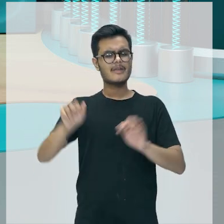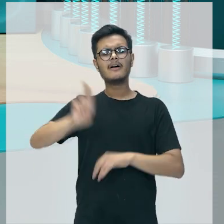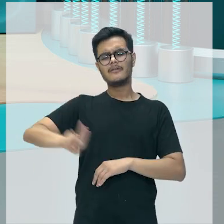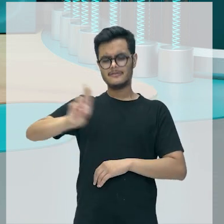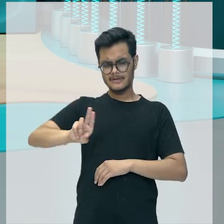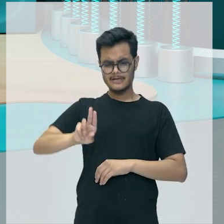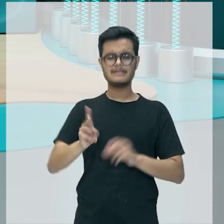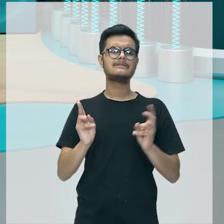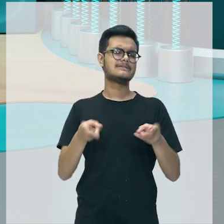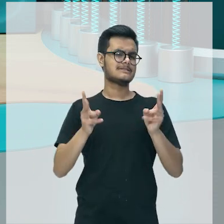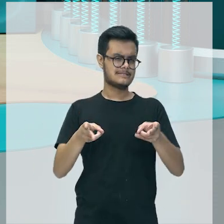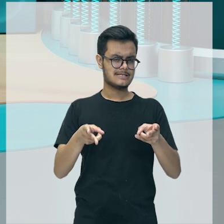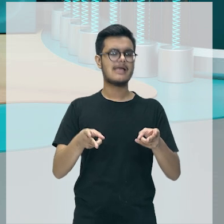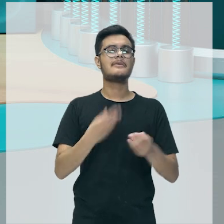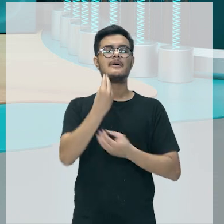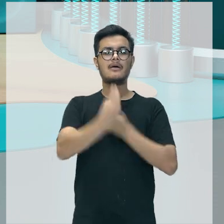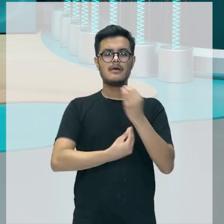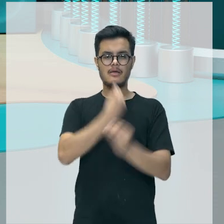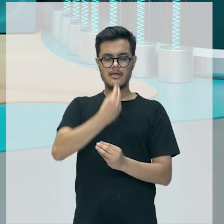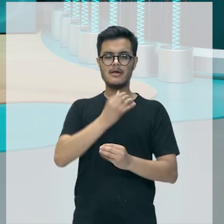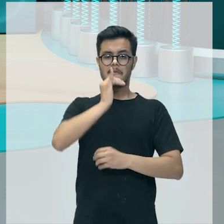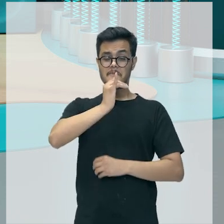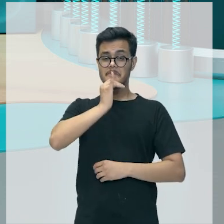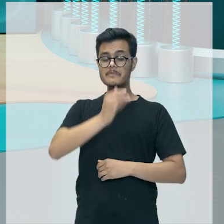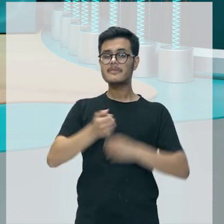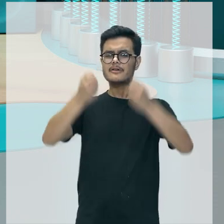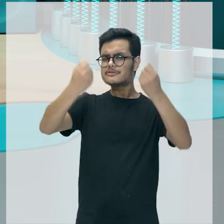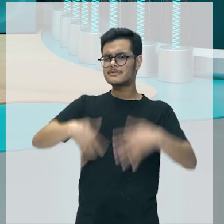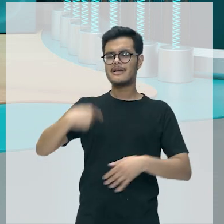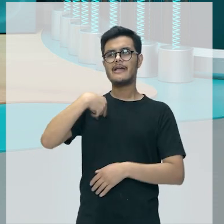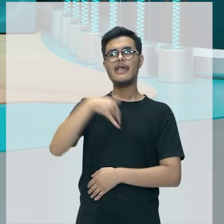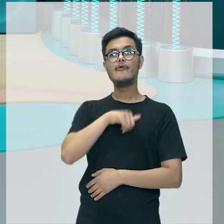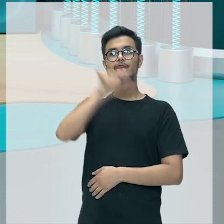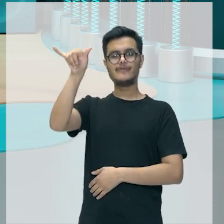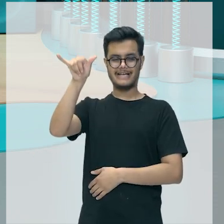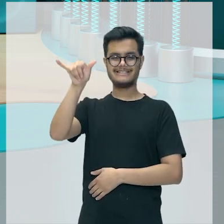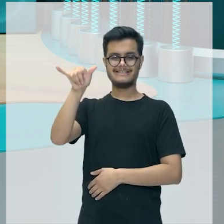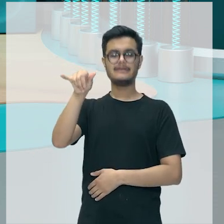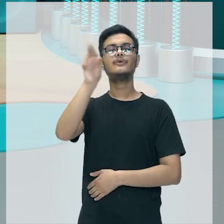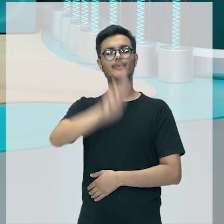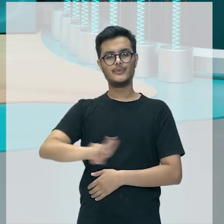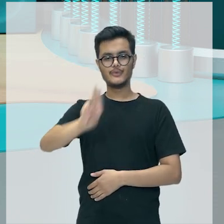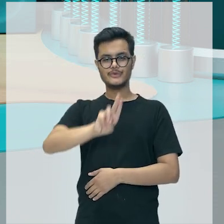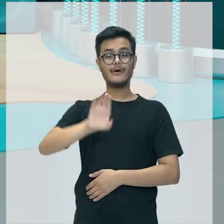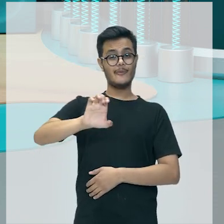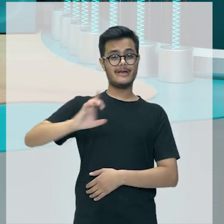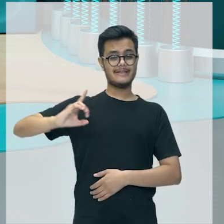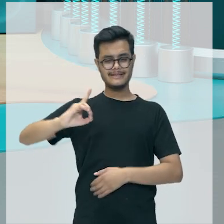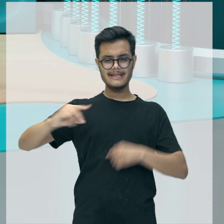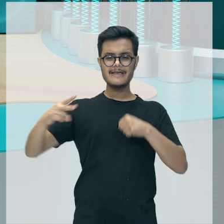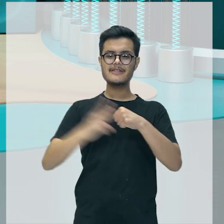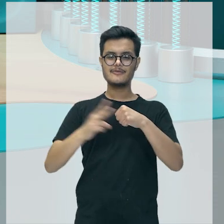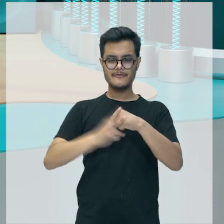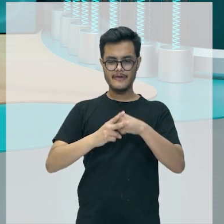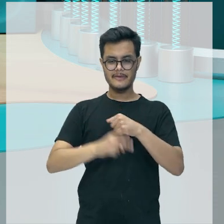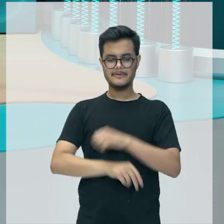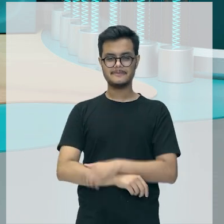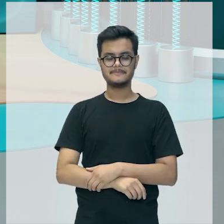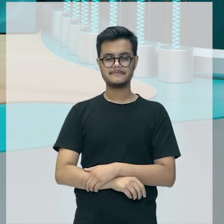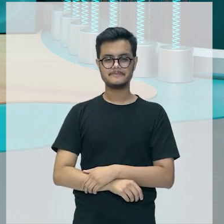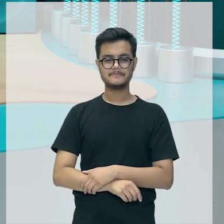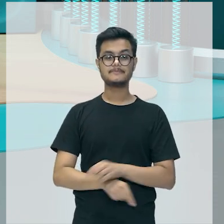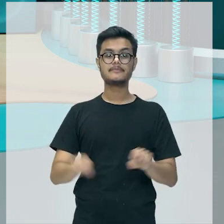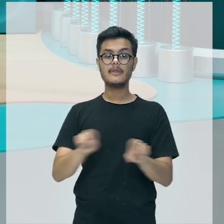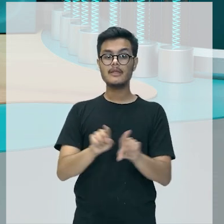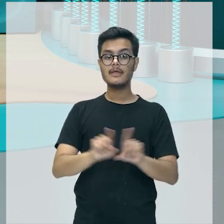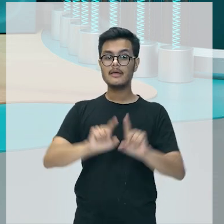passado, na afirmativa, afirmando, dizendo que fez, tá? Você vai usar o ED para verbos regulares. Temos o verbo